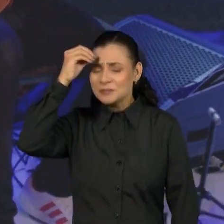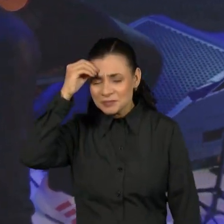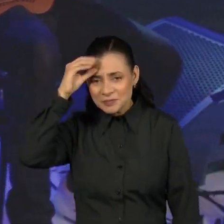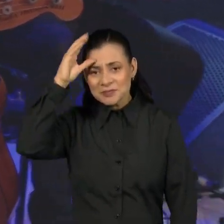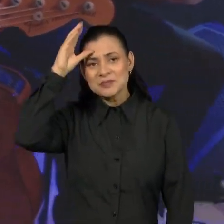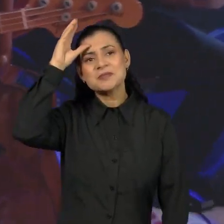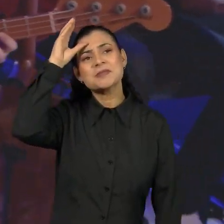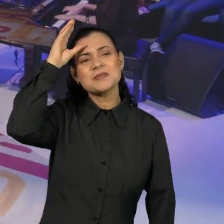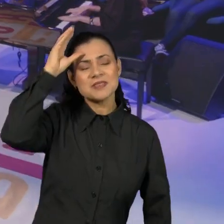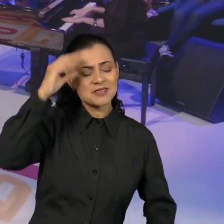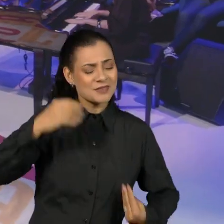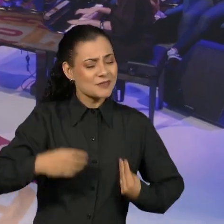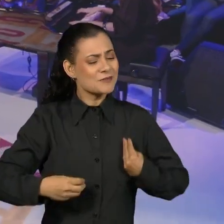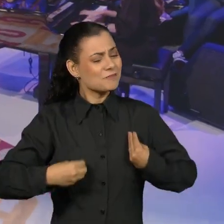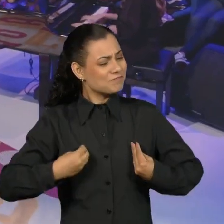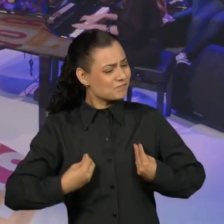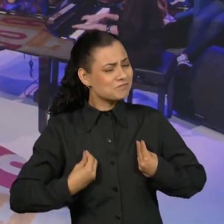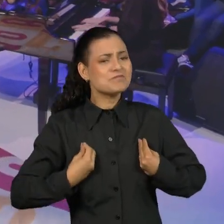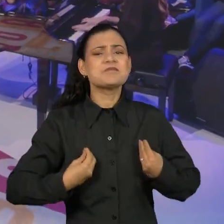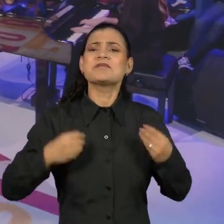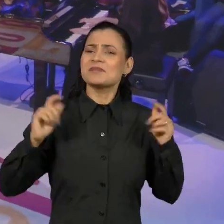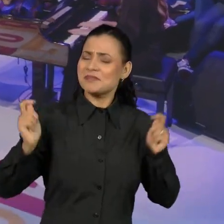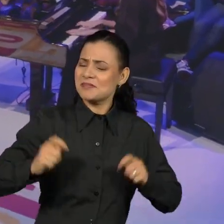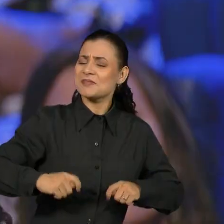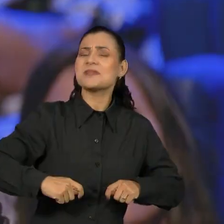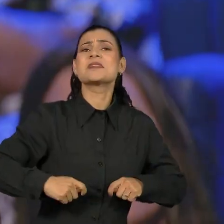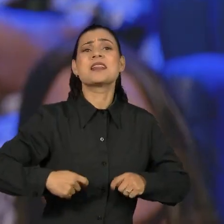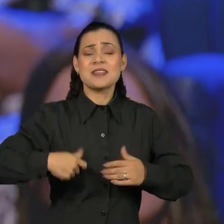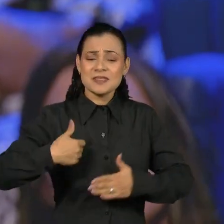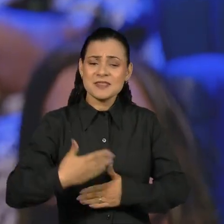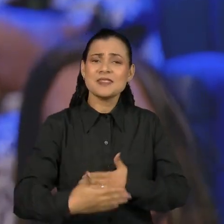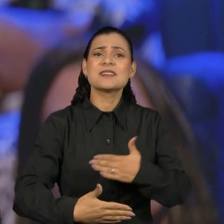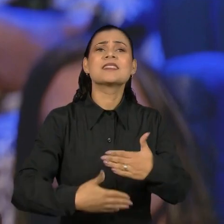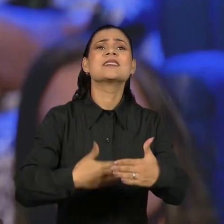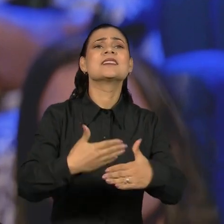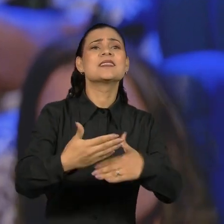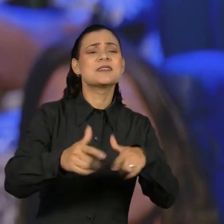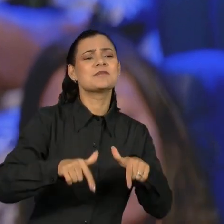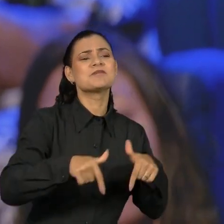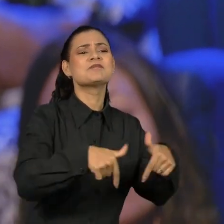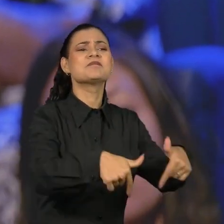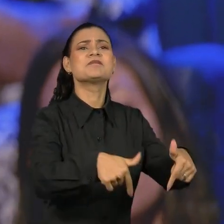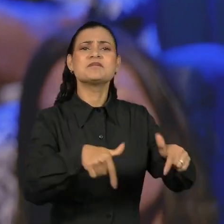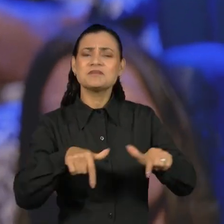estamos mais vivos pra nos socorrer,